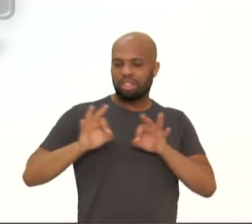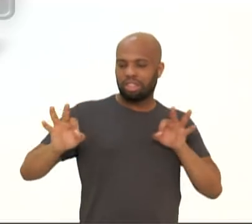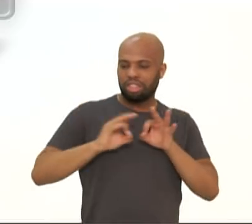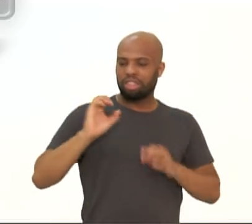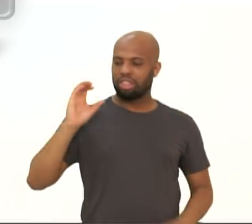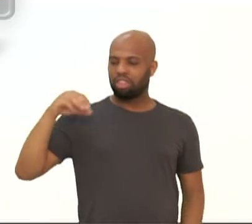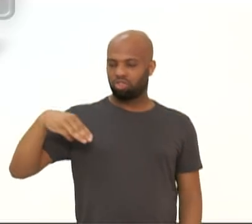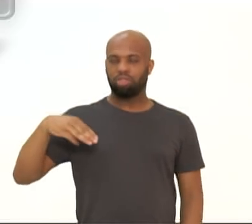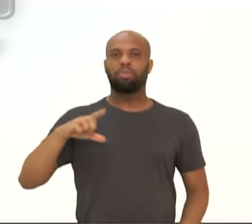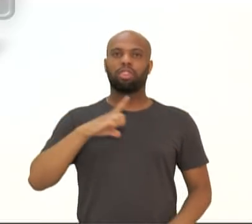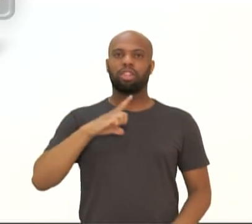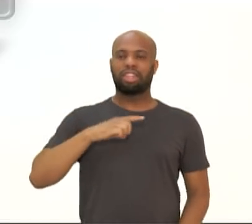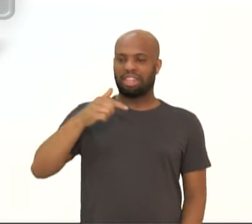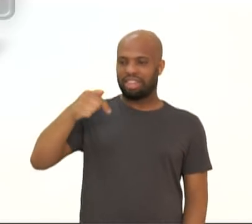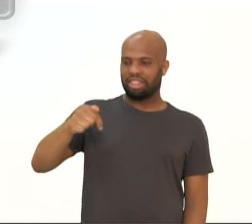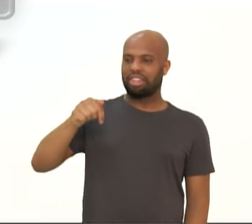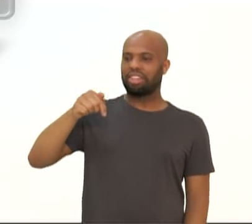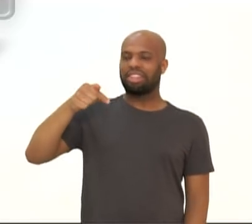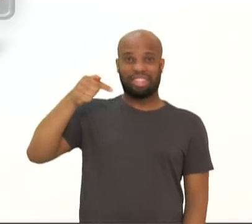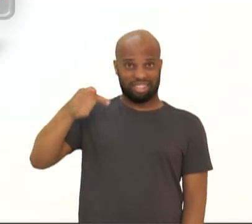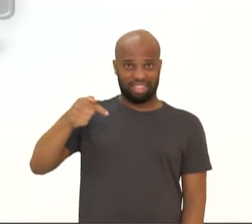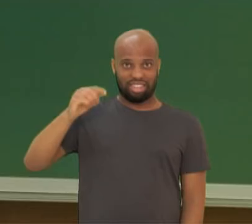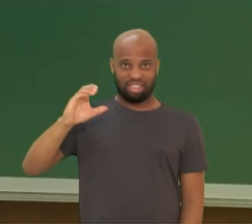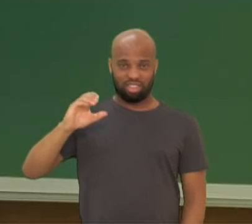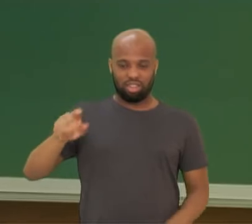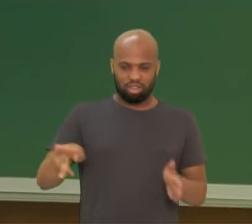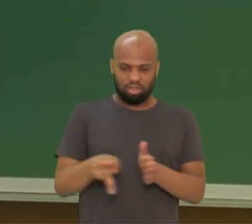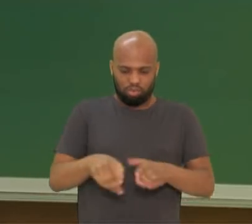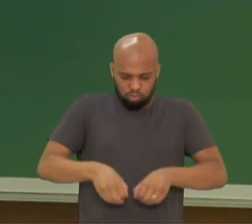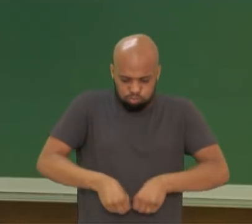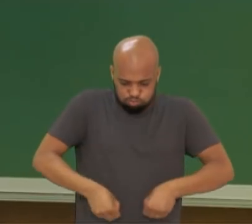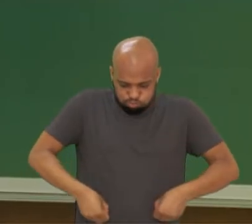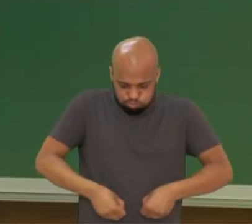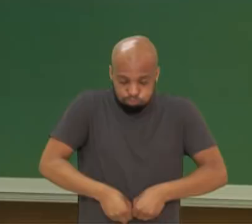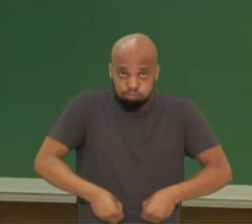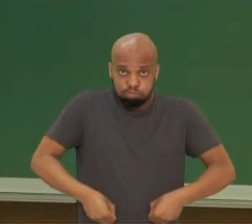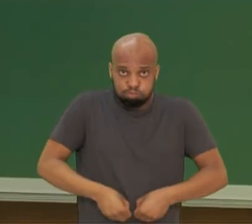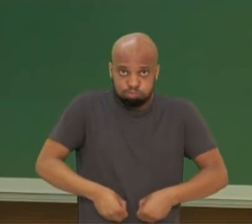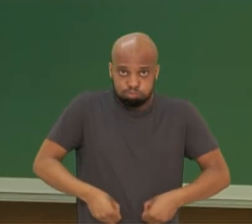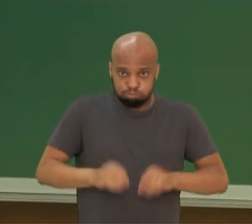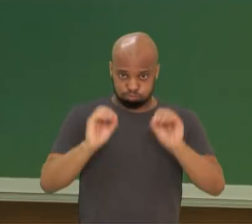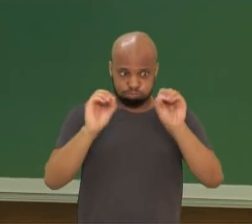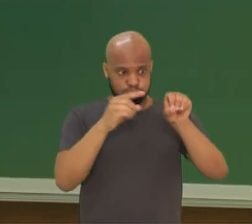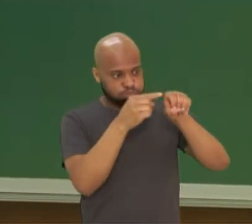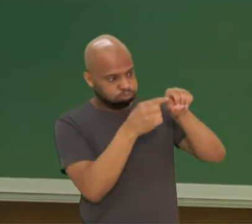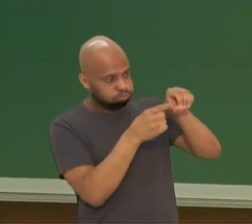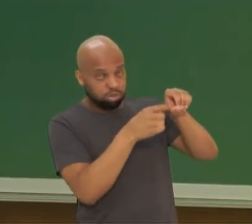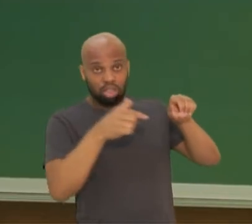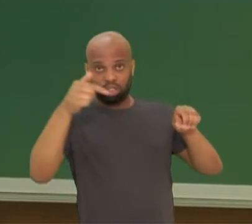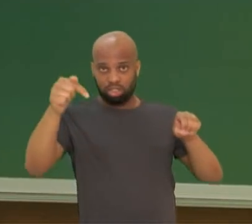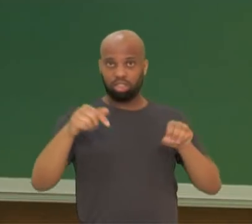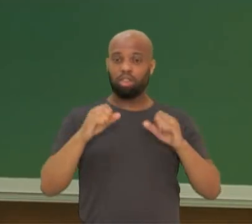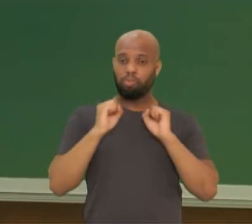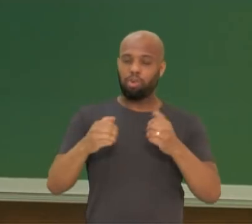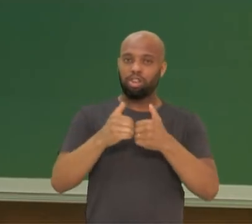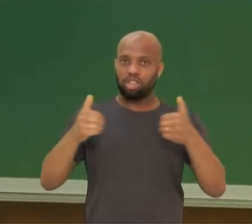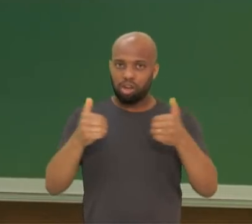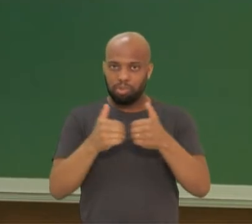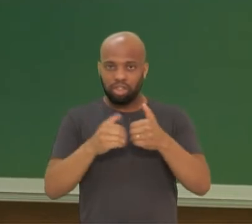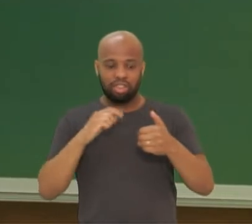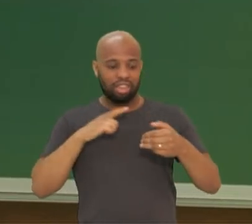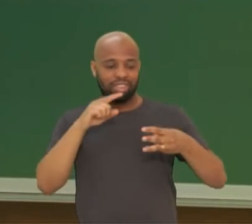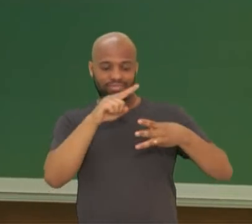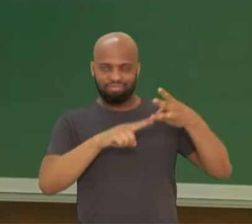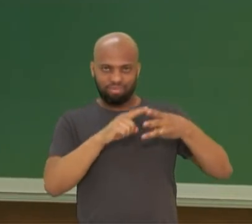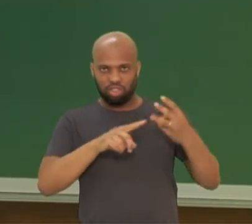comprimento e 7 centímetros de diâmetro, de largura, podendo ser dividido em seco, colo e